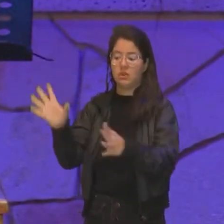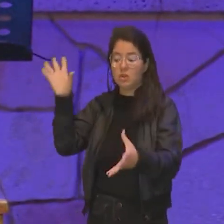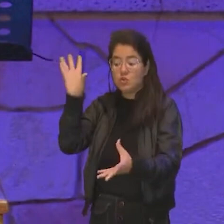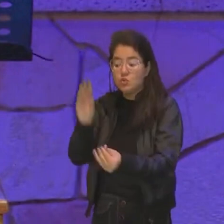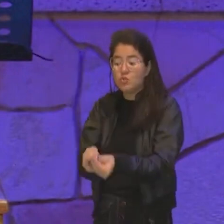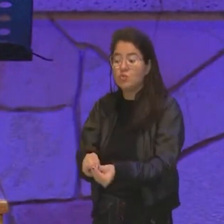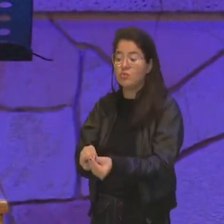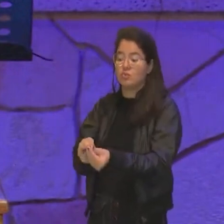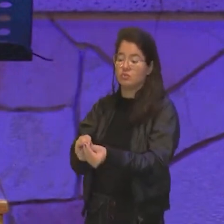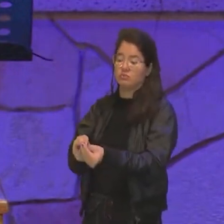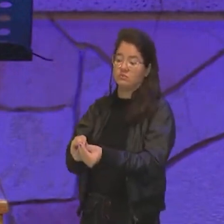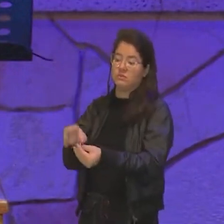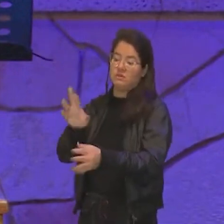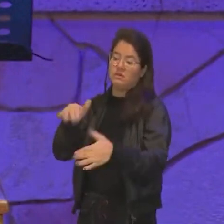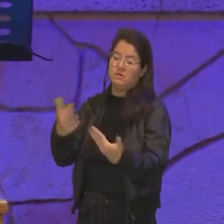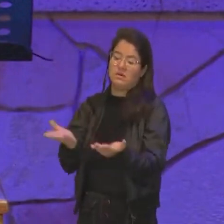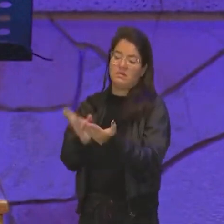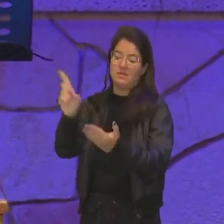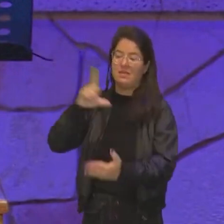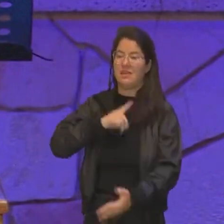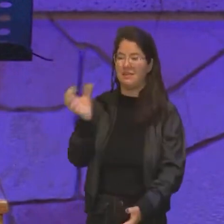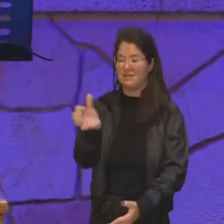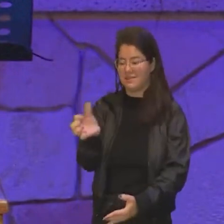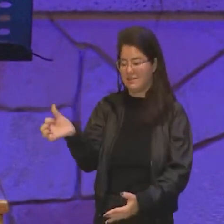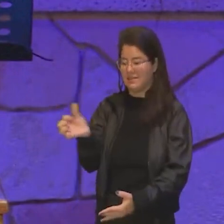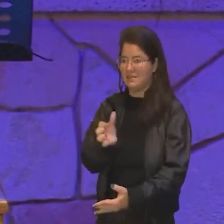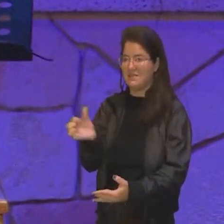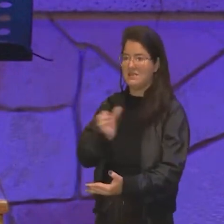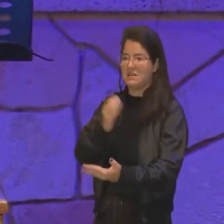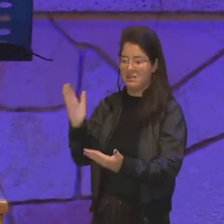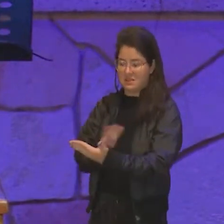resumo. Então, se a Bíblia tem 66 livros,